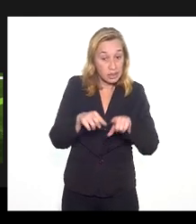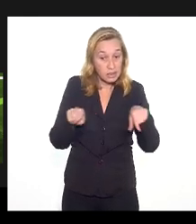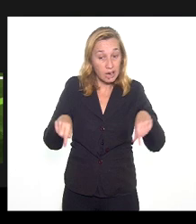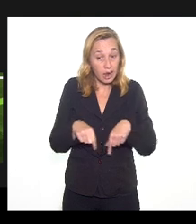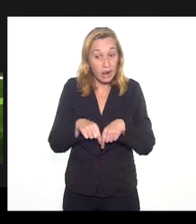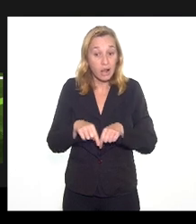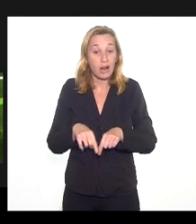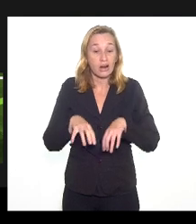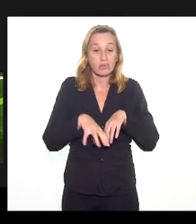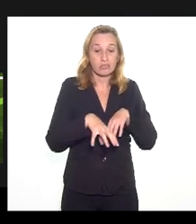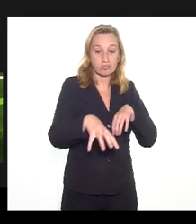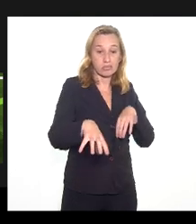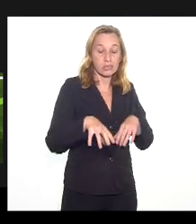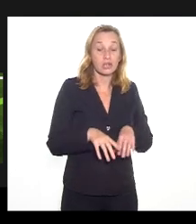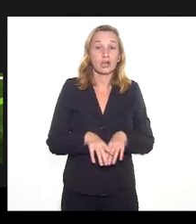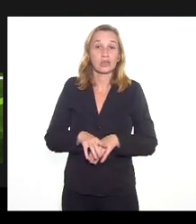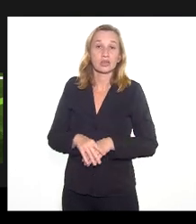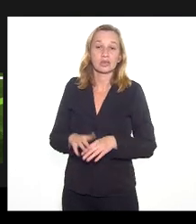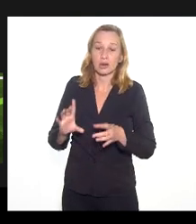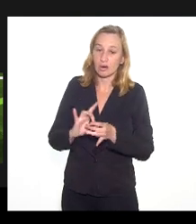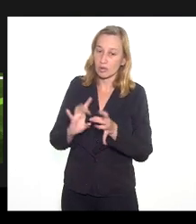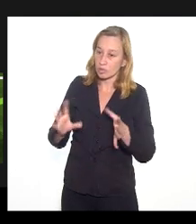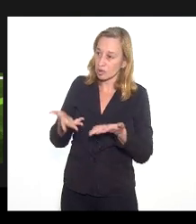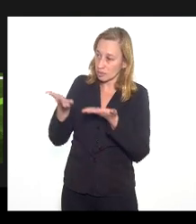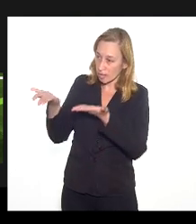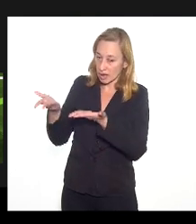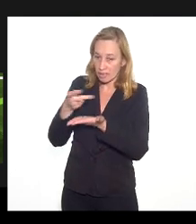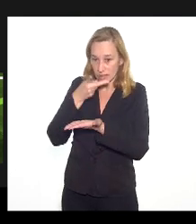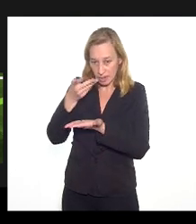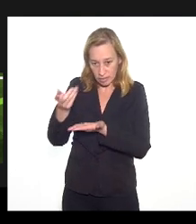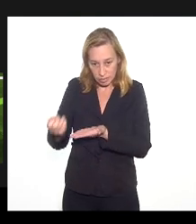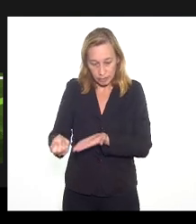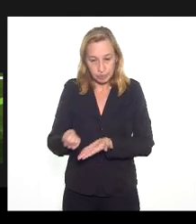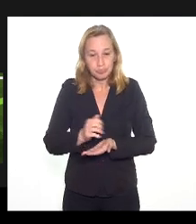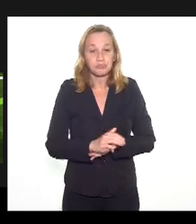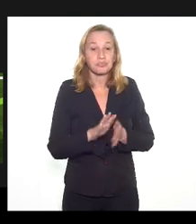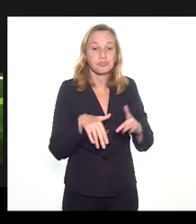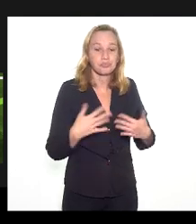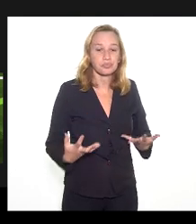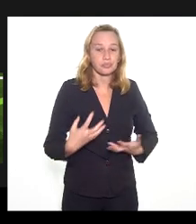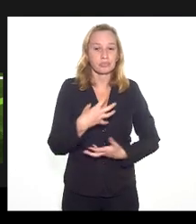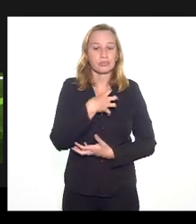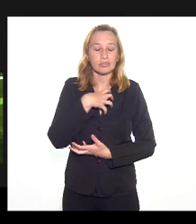gente dá a palavra para ela. Então, nesse